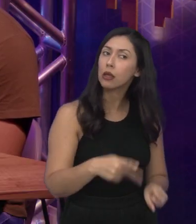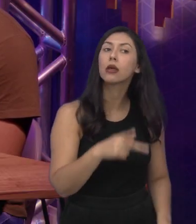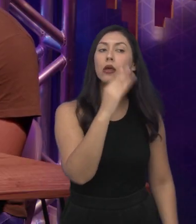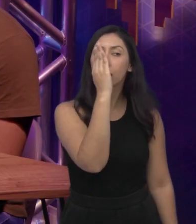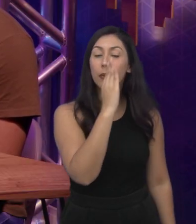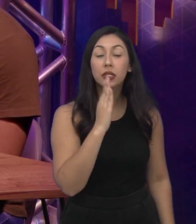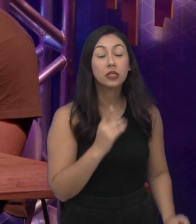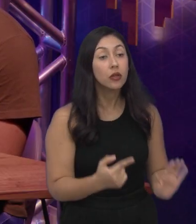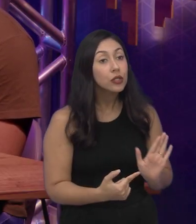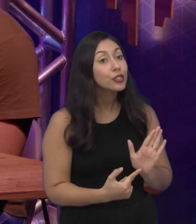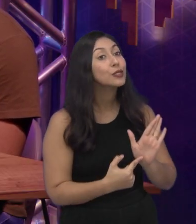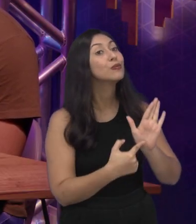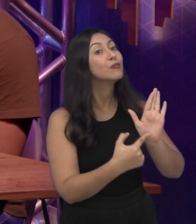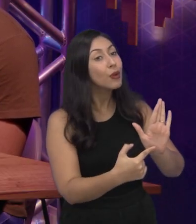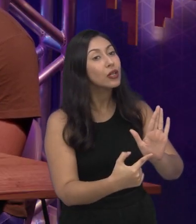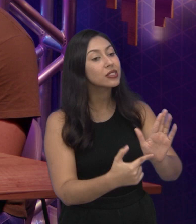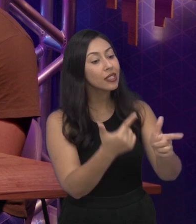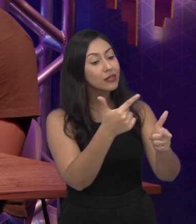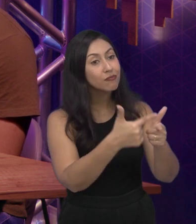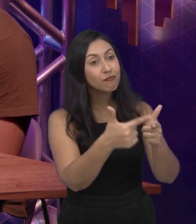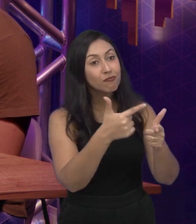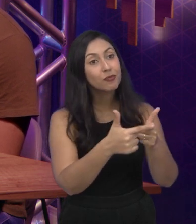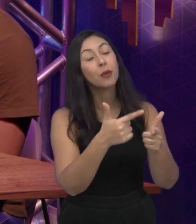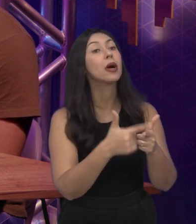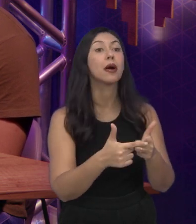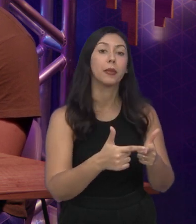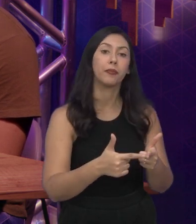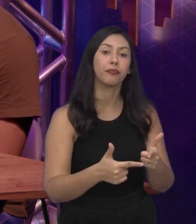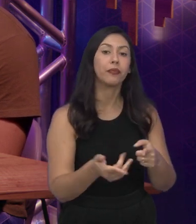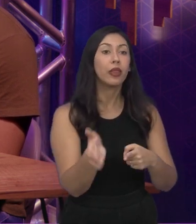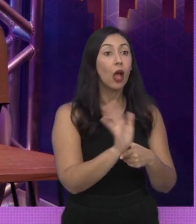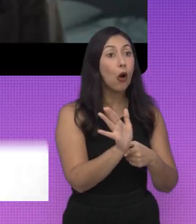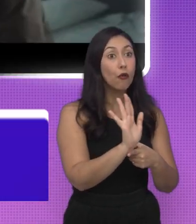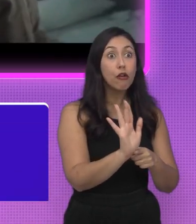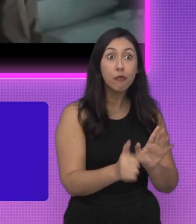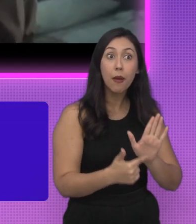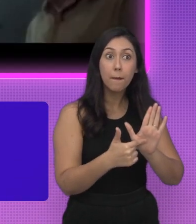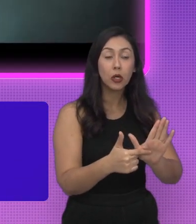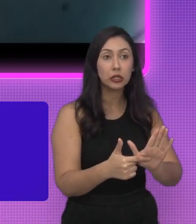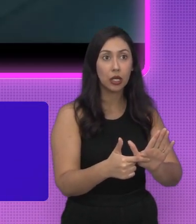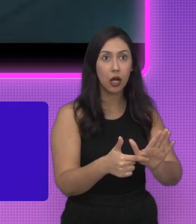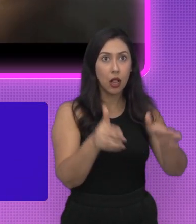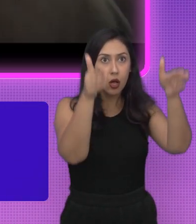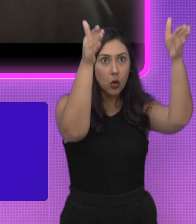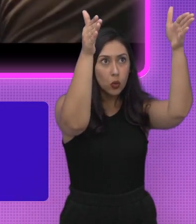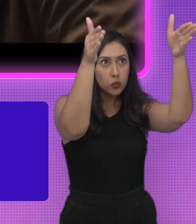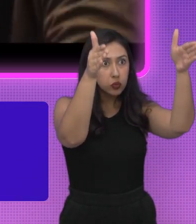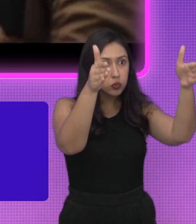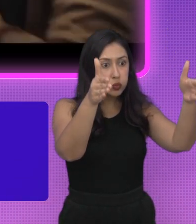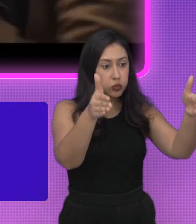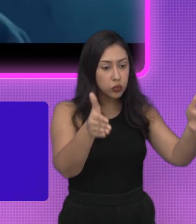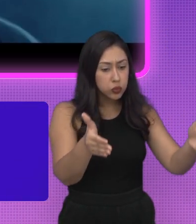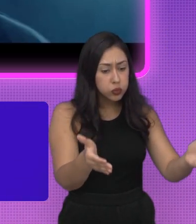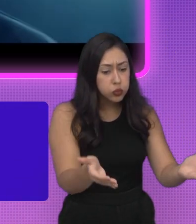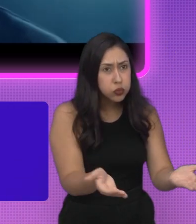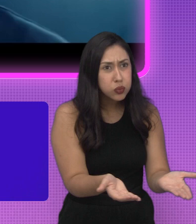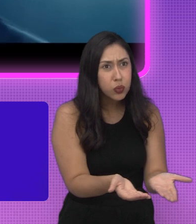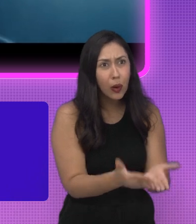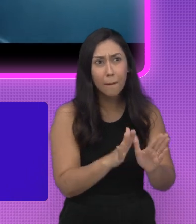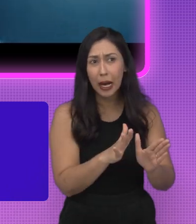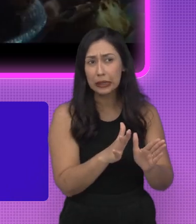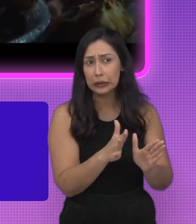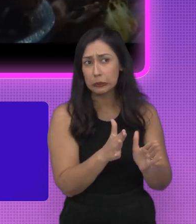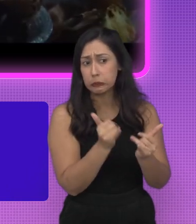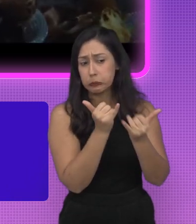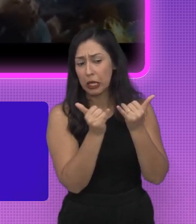no Brasil, e ele retrata um pouco dessa situação, né? A gente tinha, né, o filme mostra então um poço, que até então ele parece ser infinito,